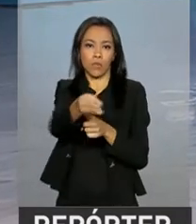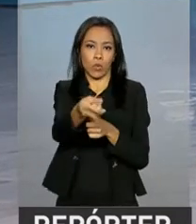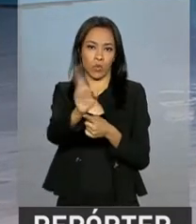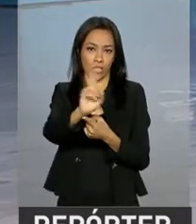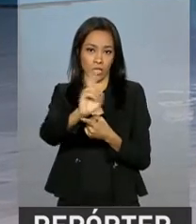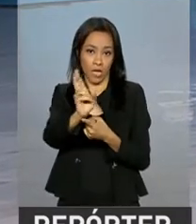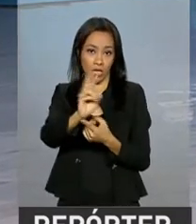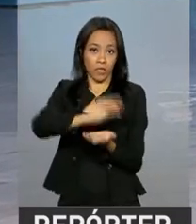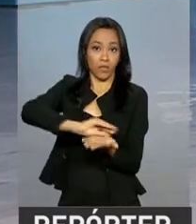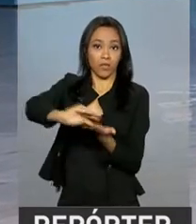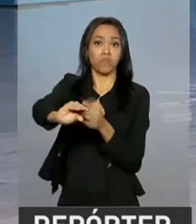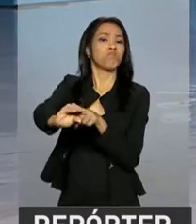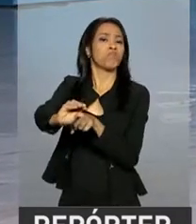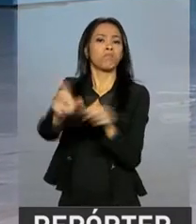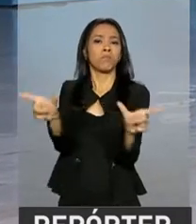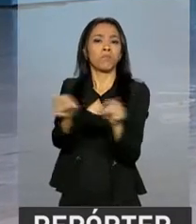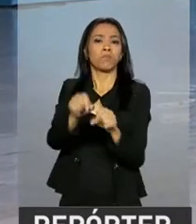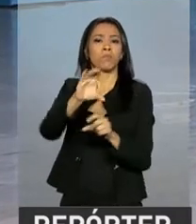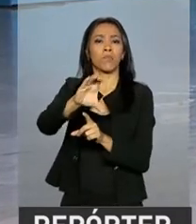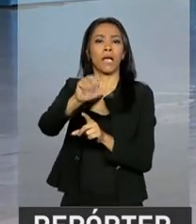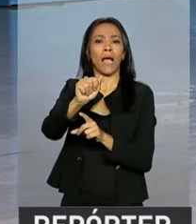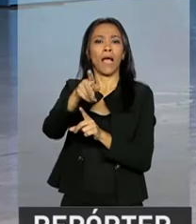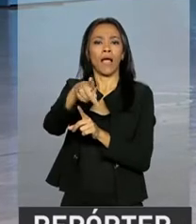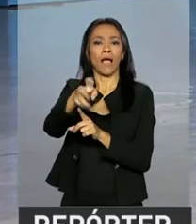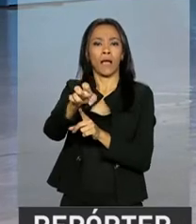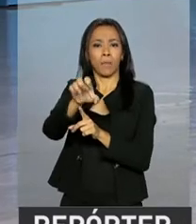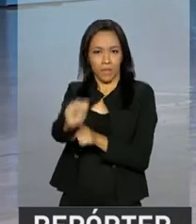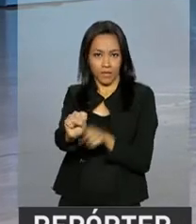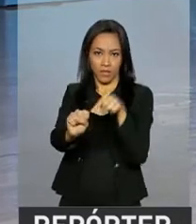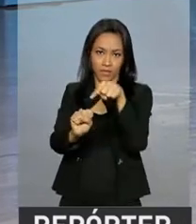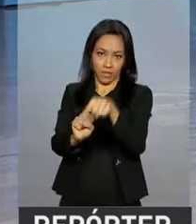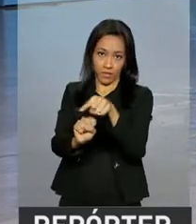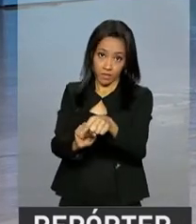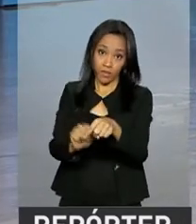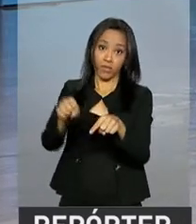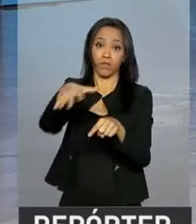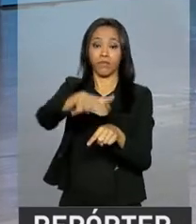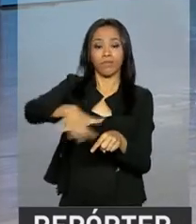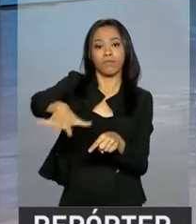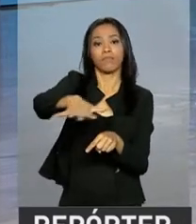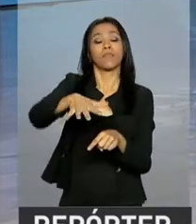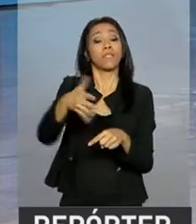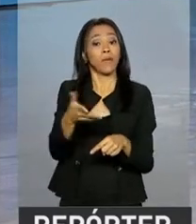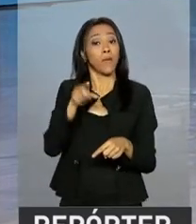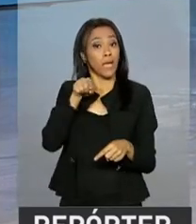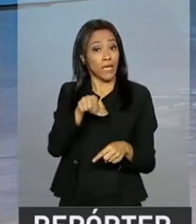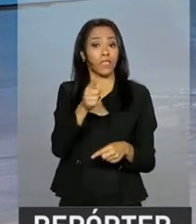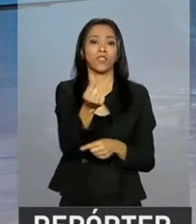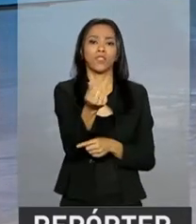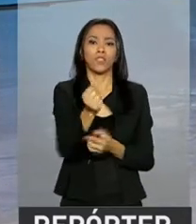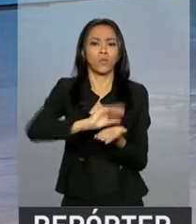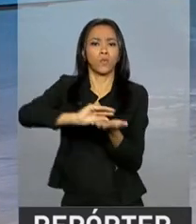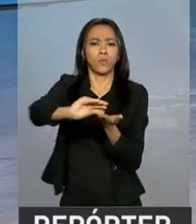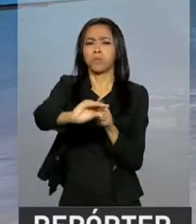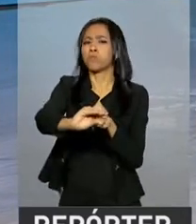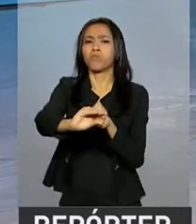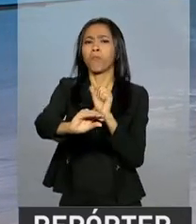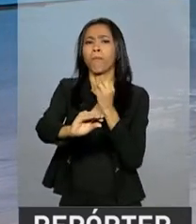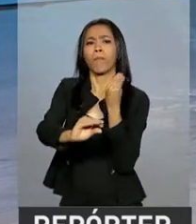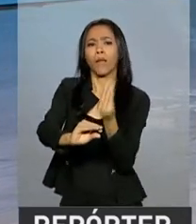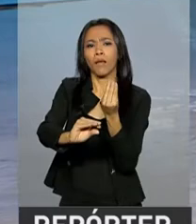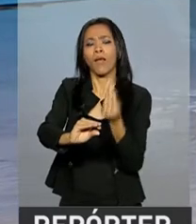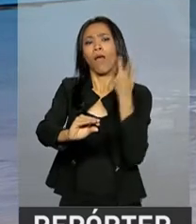capes a coordenação de aperfeiçoamento de pessoal de nível superior esse valor ele vai servir para custear